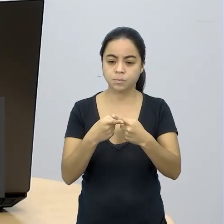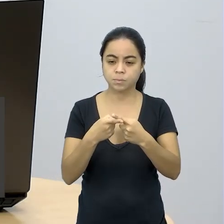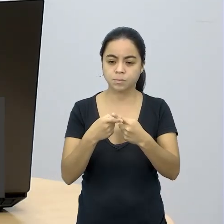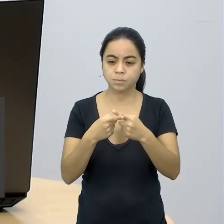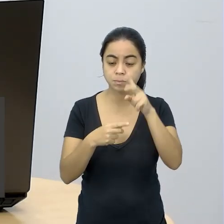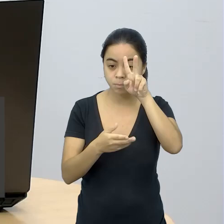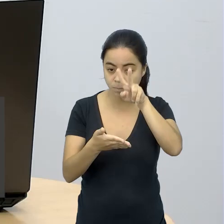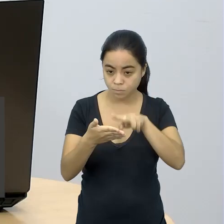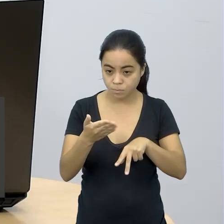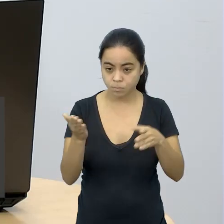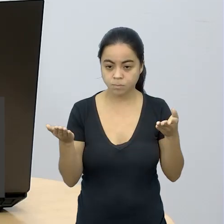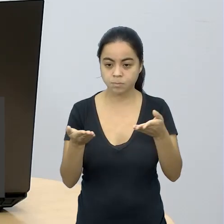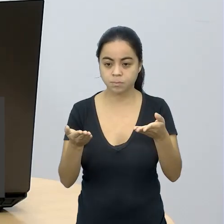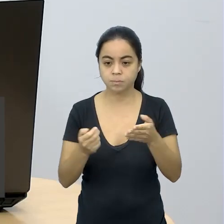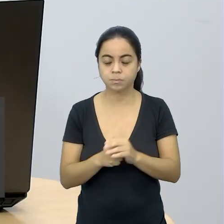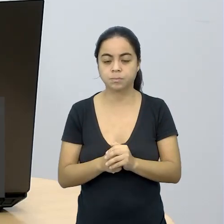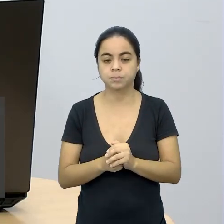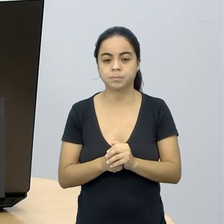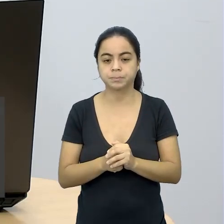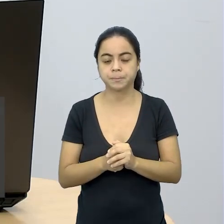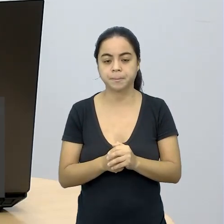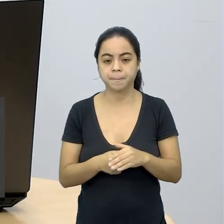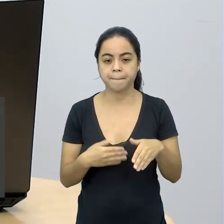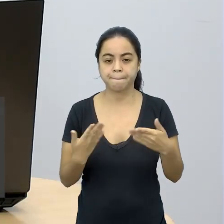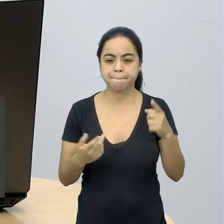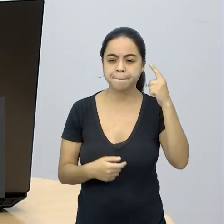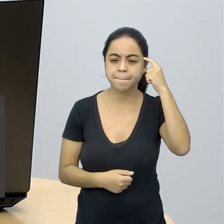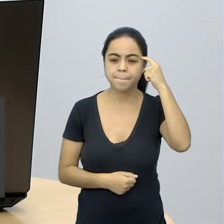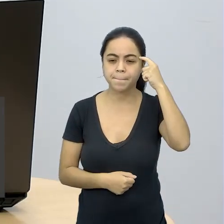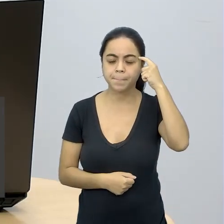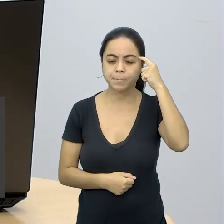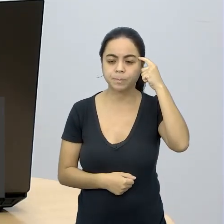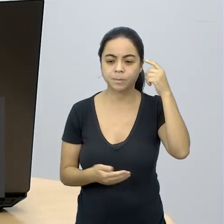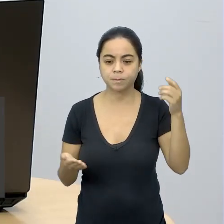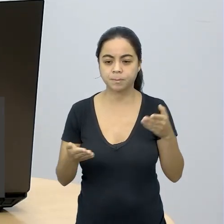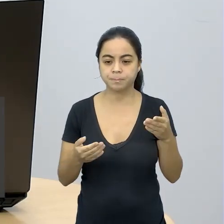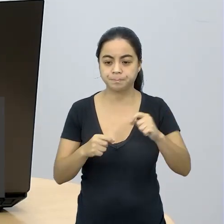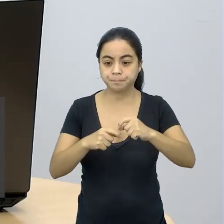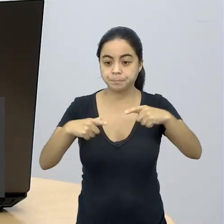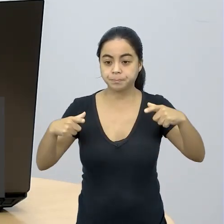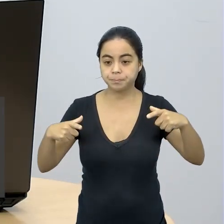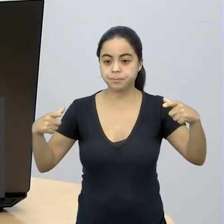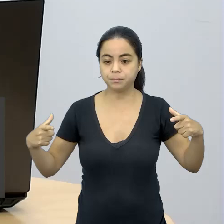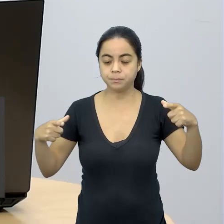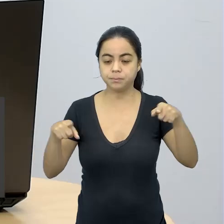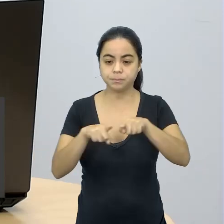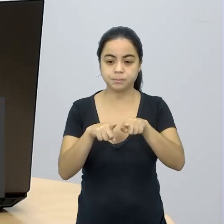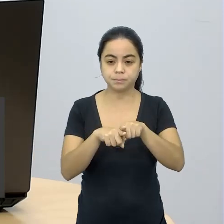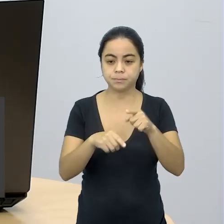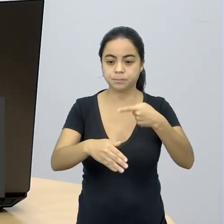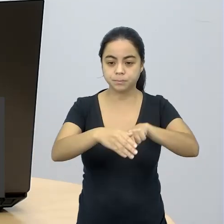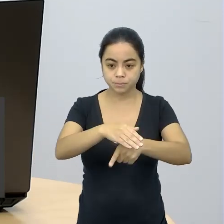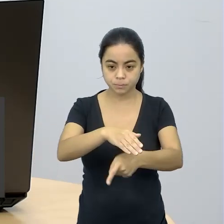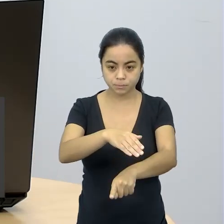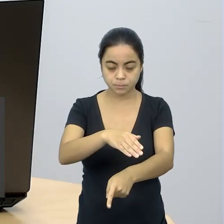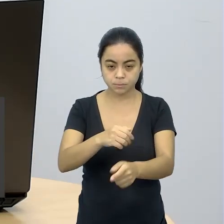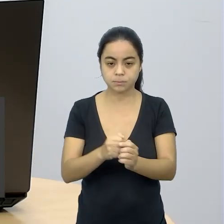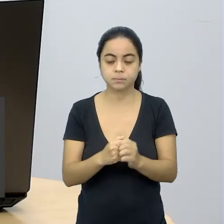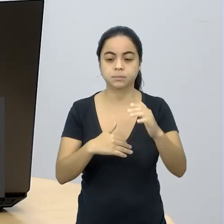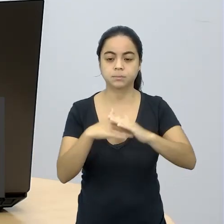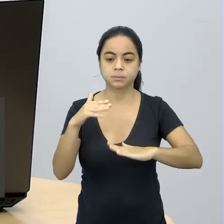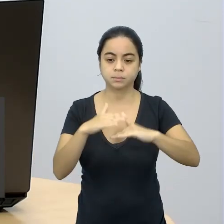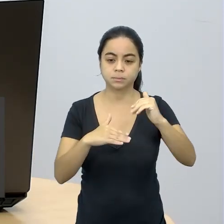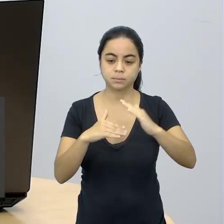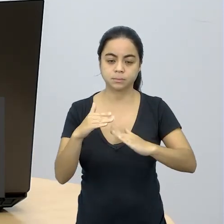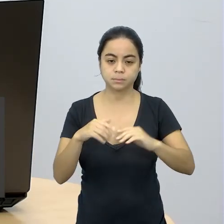tá bom? E aí vamos pensar um pouquinho na nossa questão de ampliar e aprofundar as habilidades